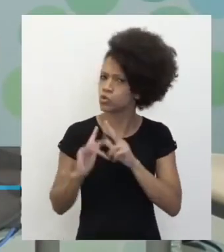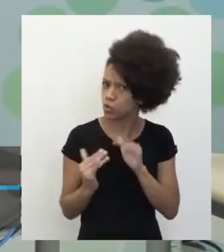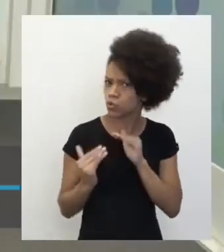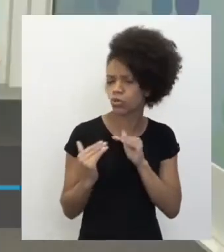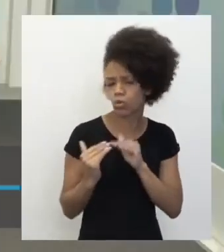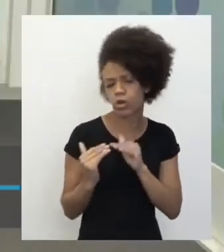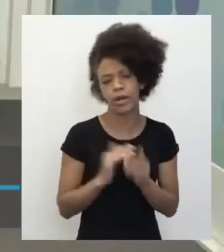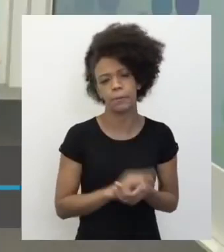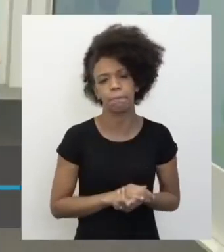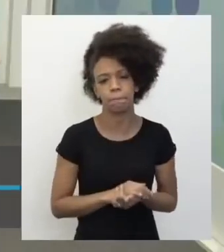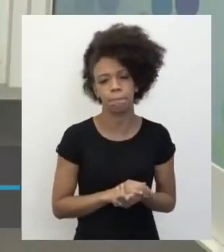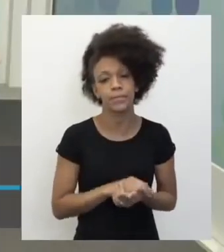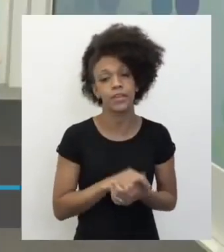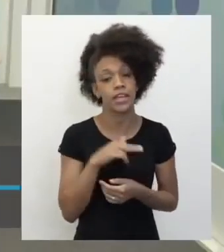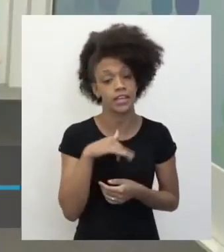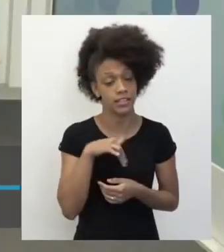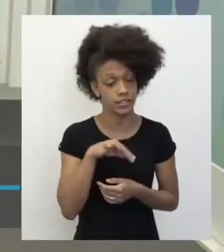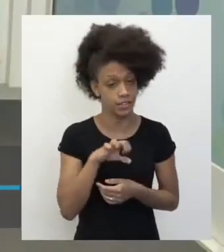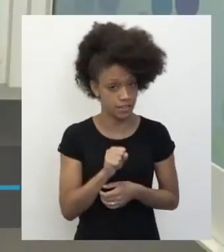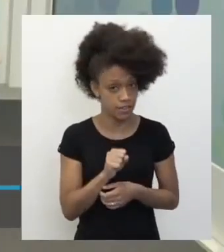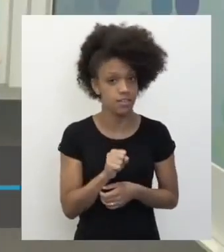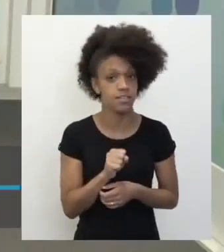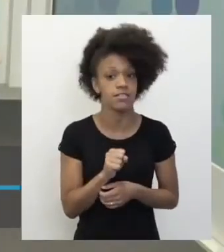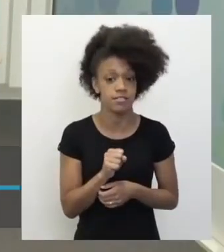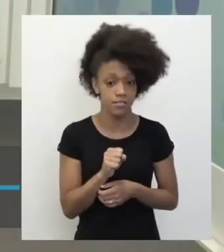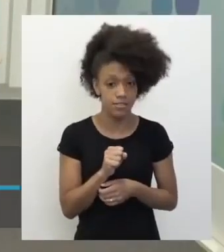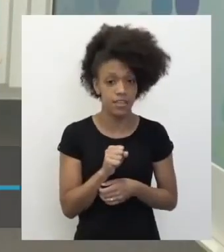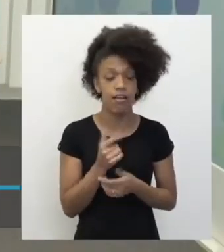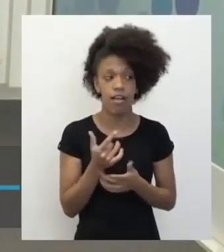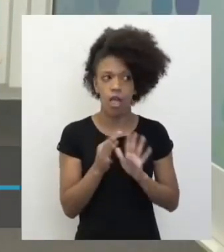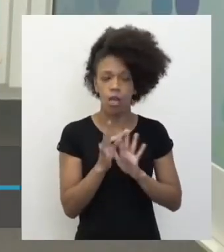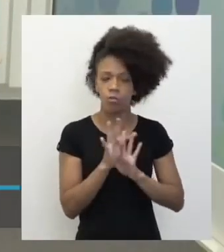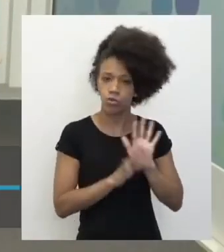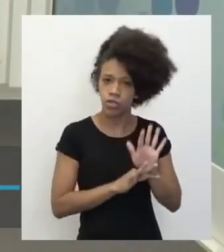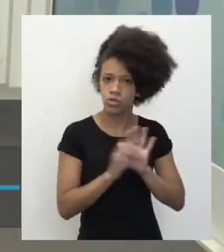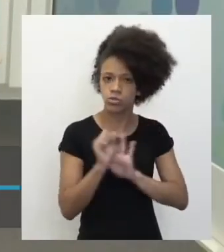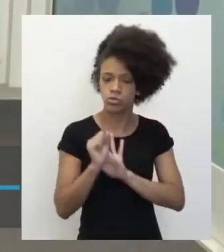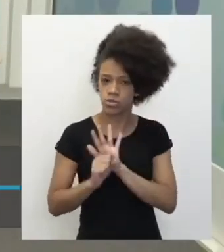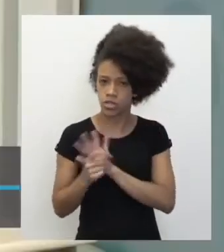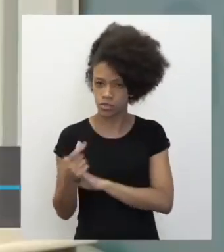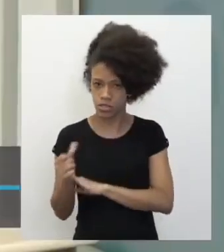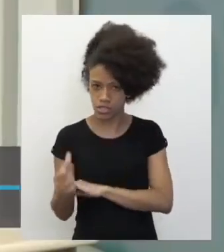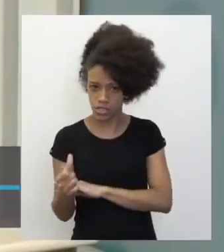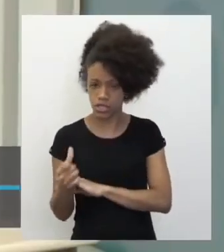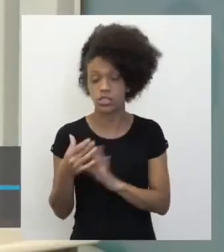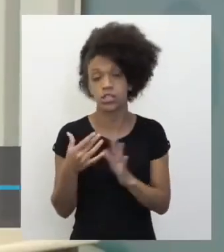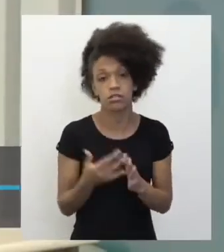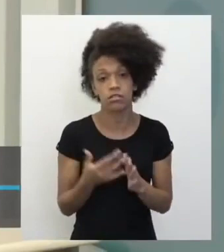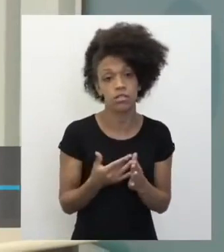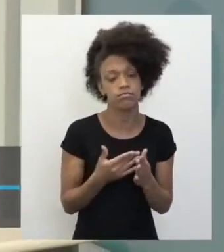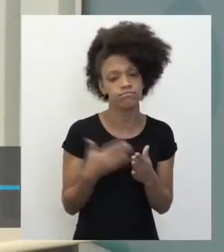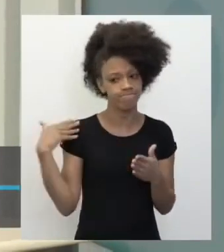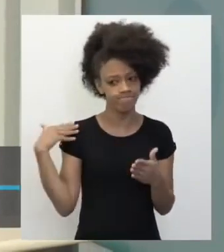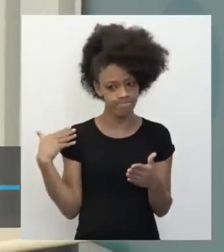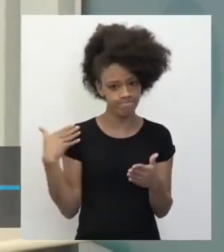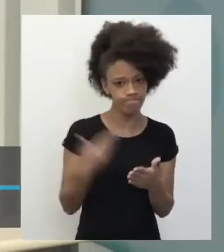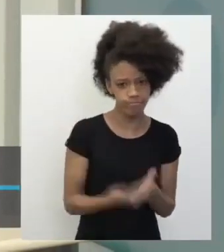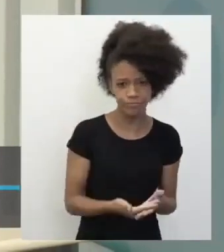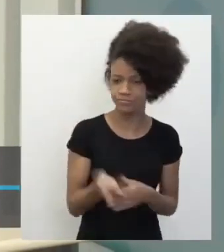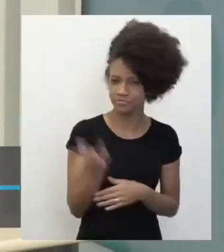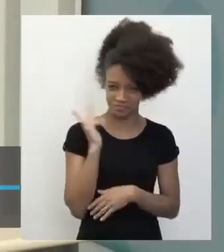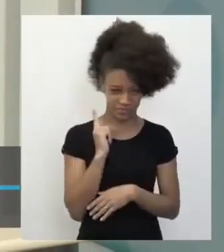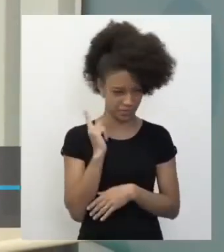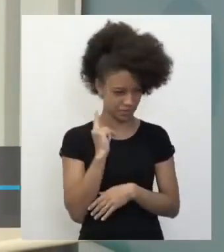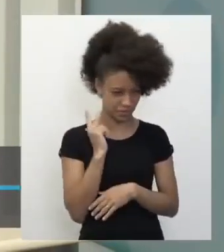coisa. Olha, a Inês Pereira, a farsa de Inês Pereira é um texto do século XVI. E desde aquela época é normal